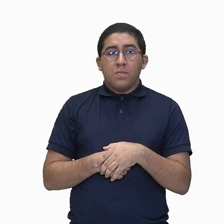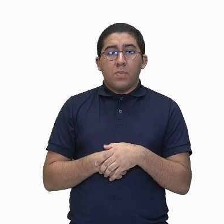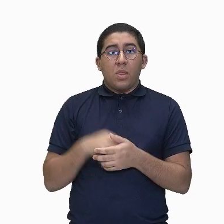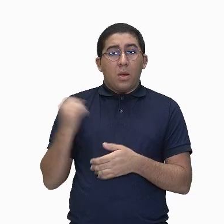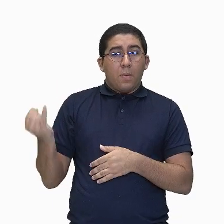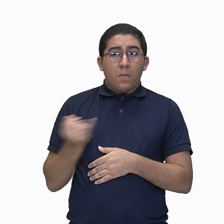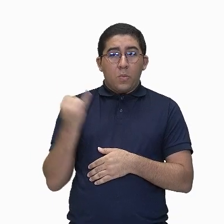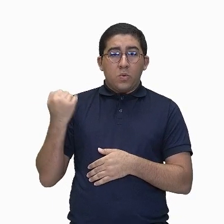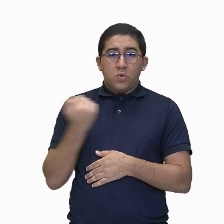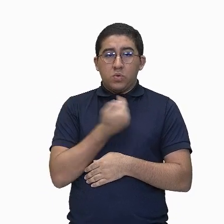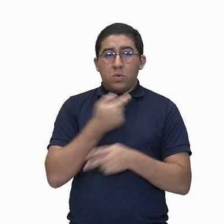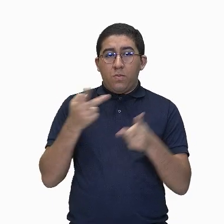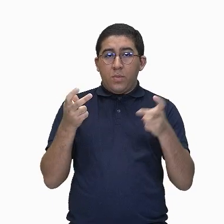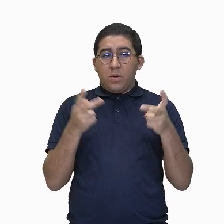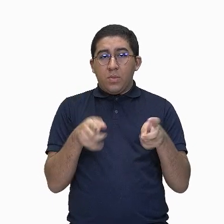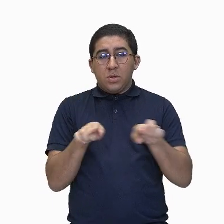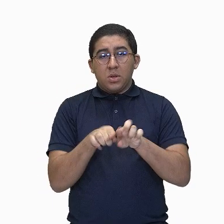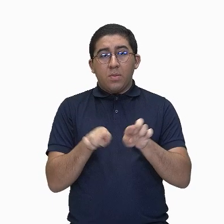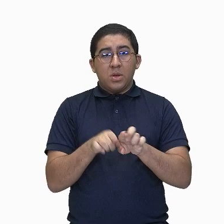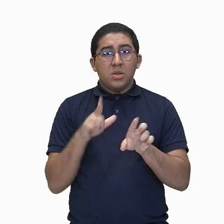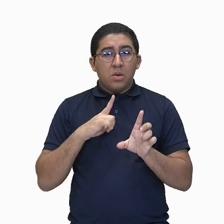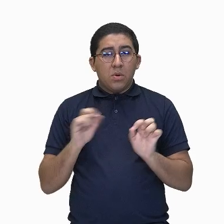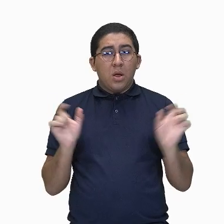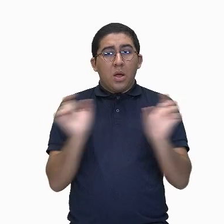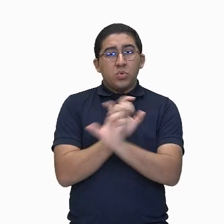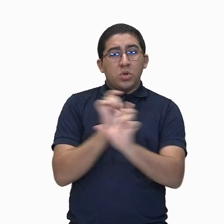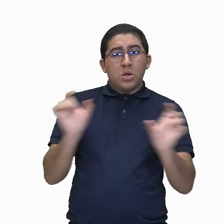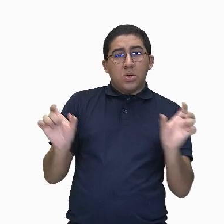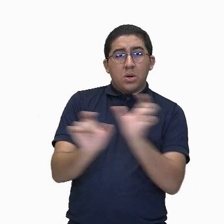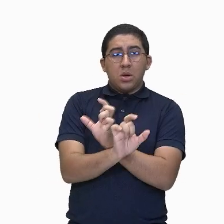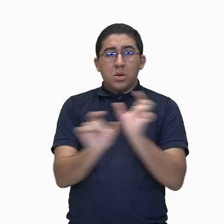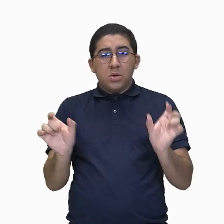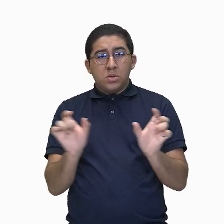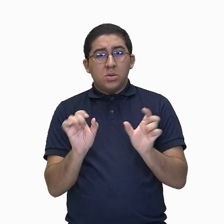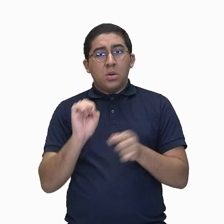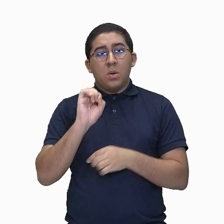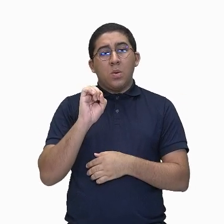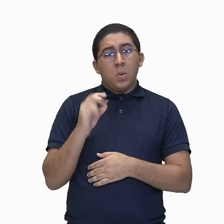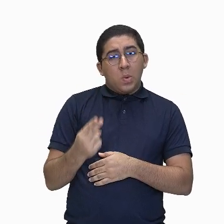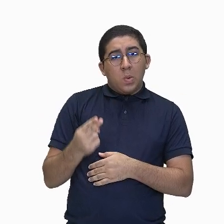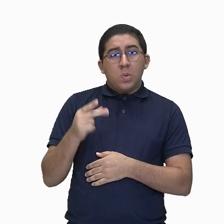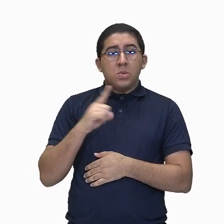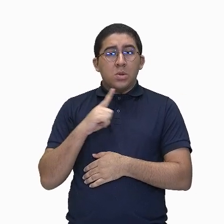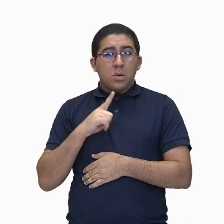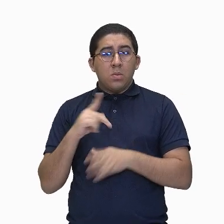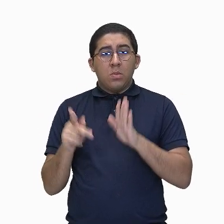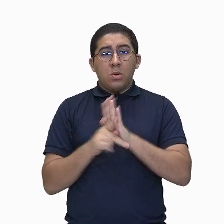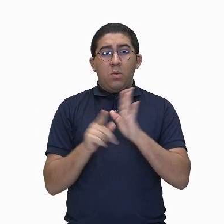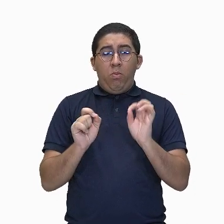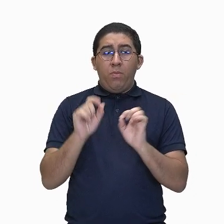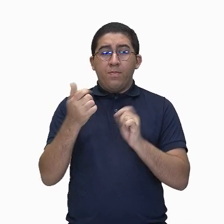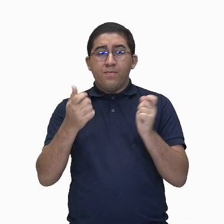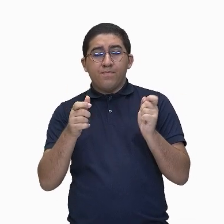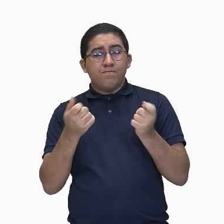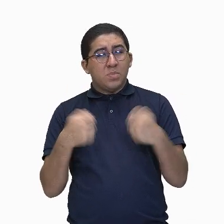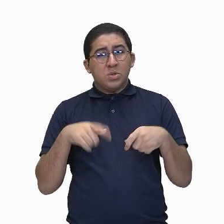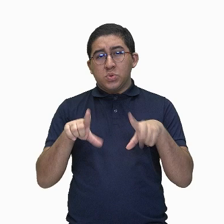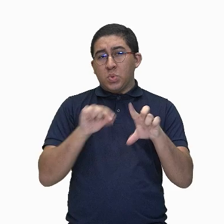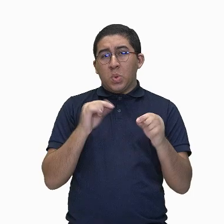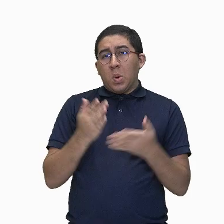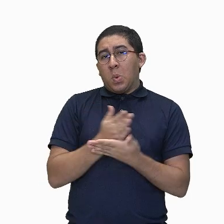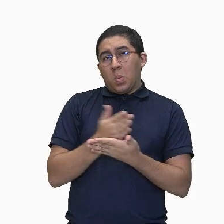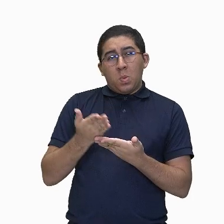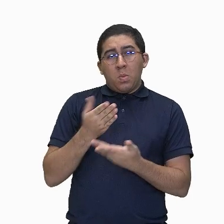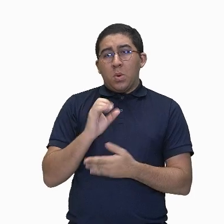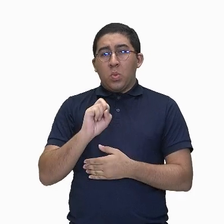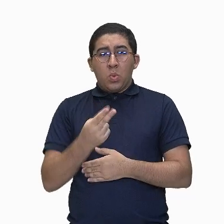gente perceber quando é que está ocorrendo a alternância, quando é que está ocorrendo o fato de você ter que escolher uma coisa ou outra, ou